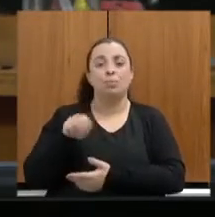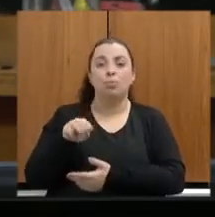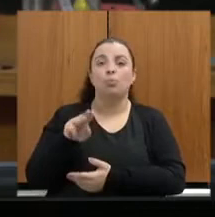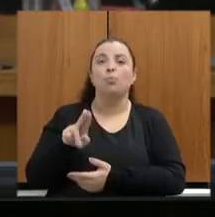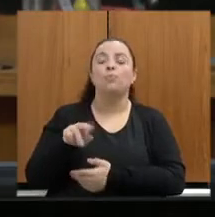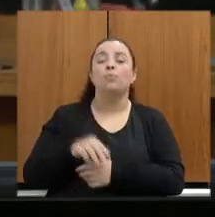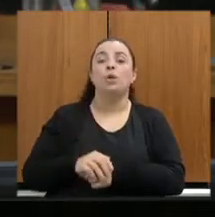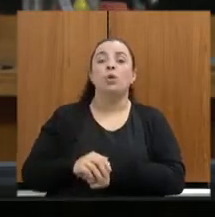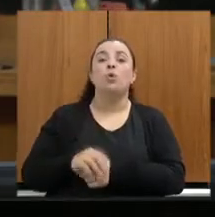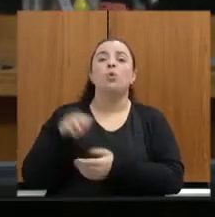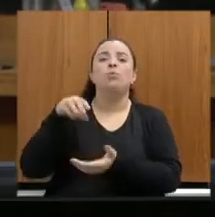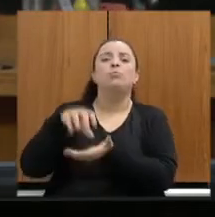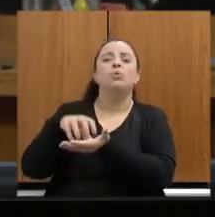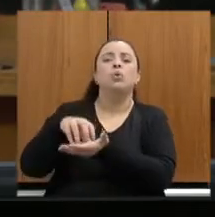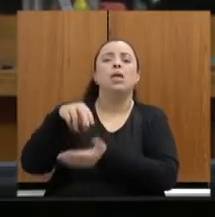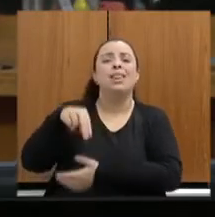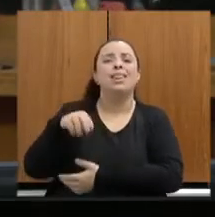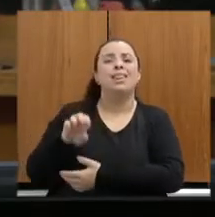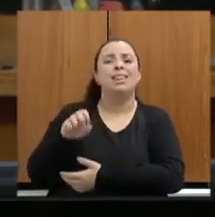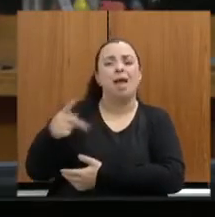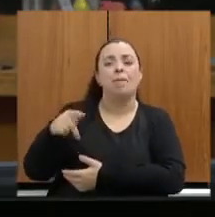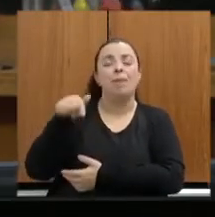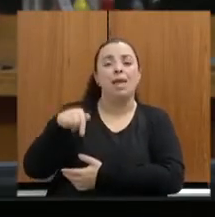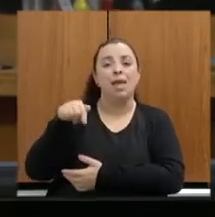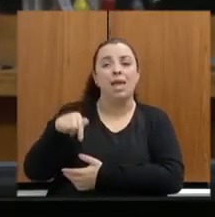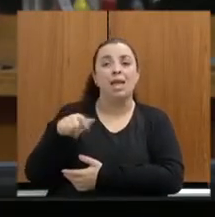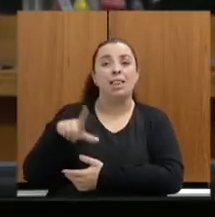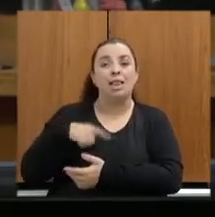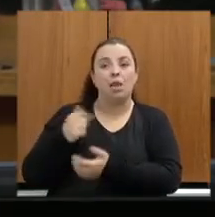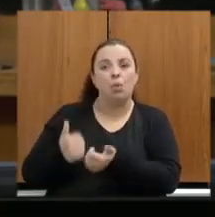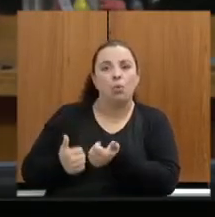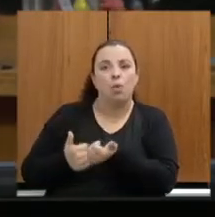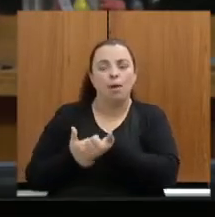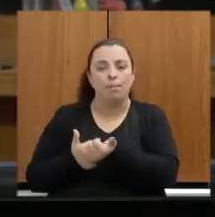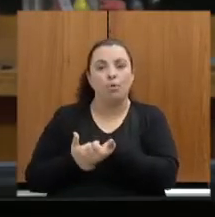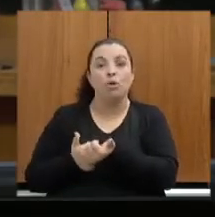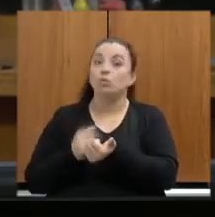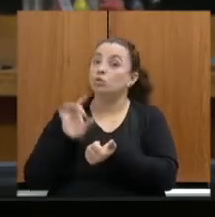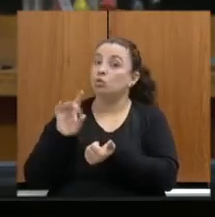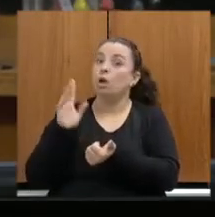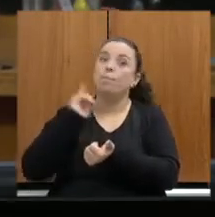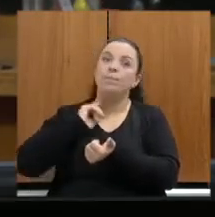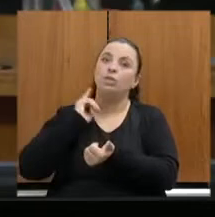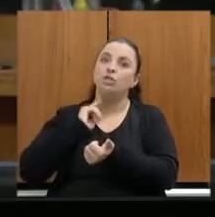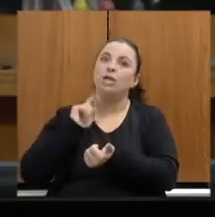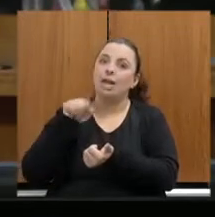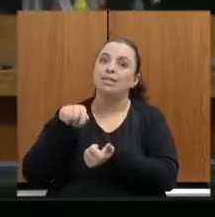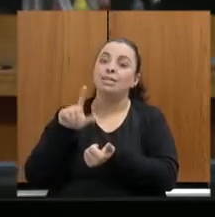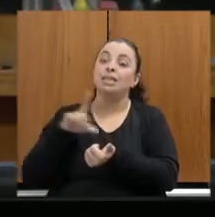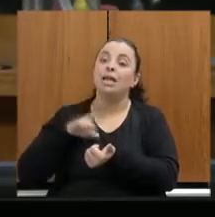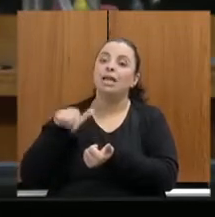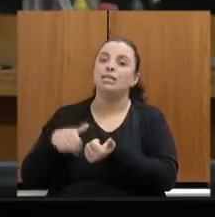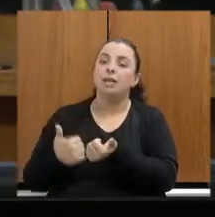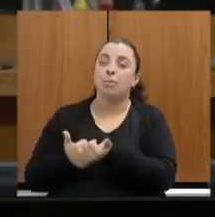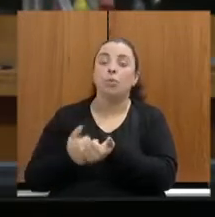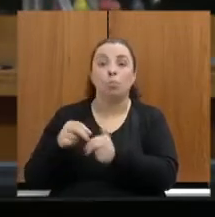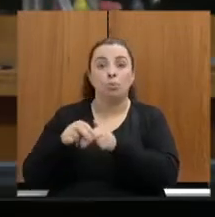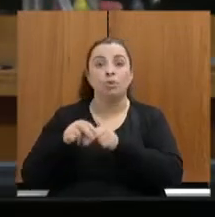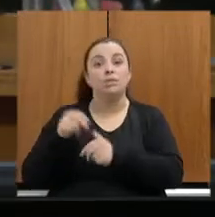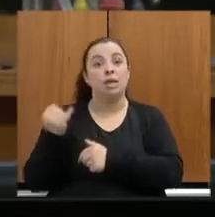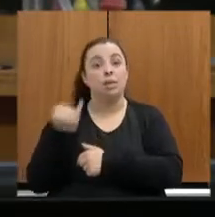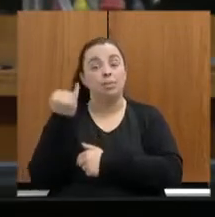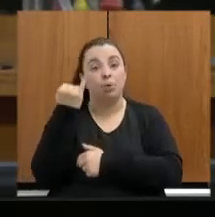só o estado de Minas faz esse aporte Que importante manter educação continuada neste